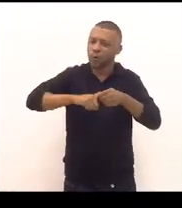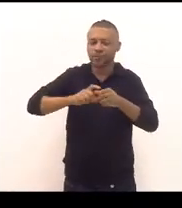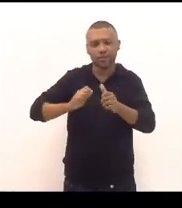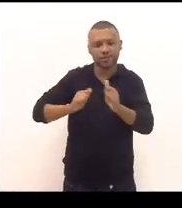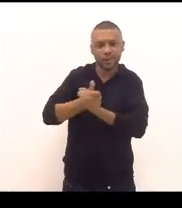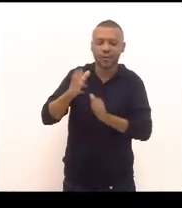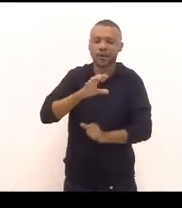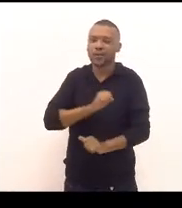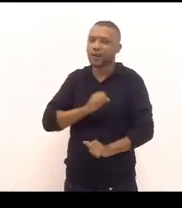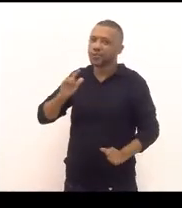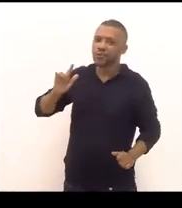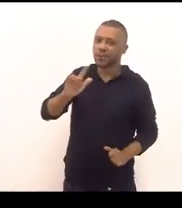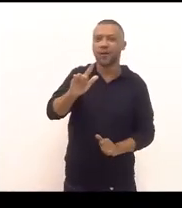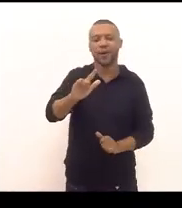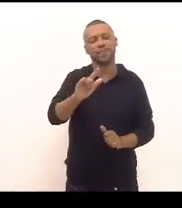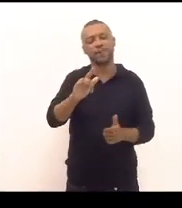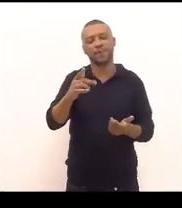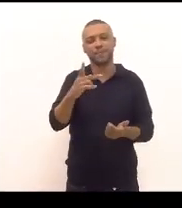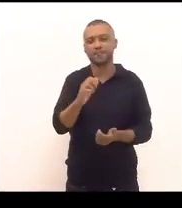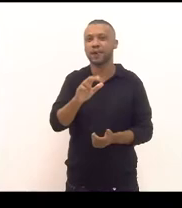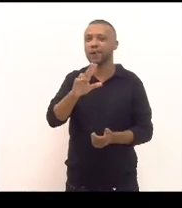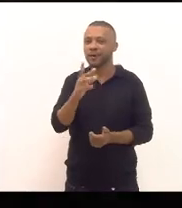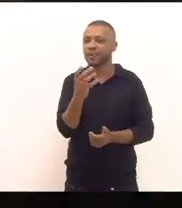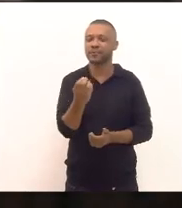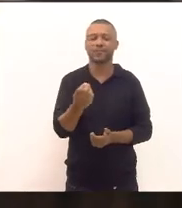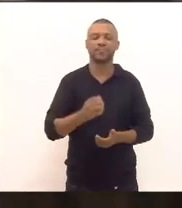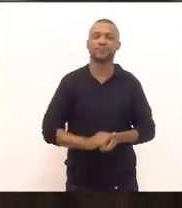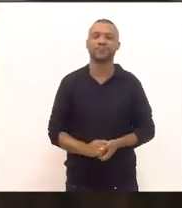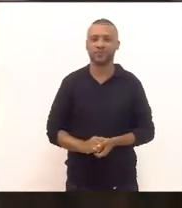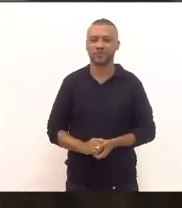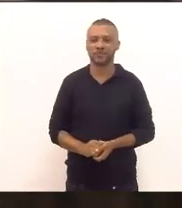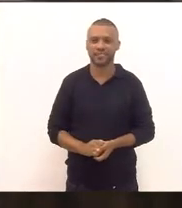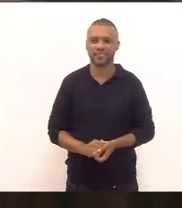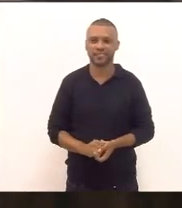Paulinho beijo e